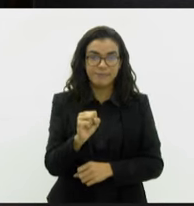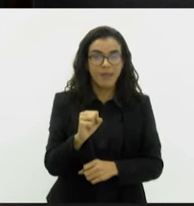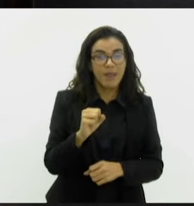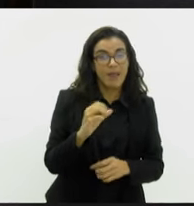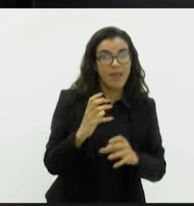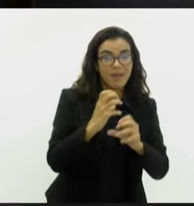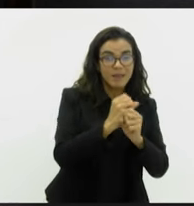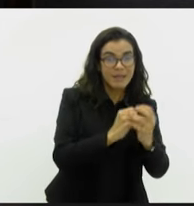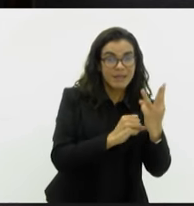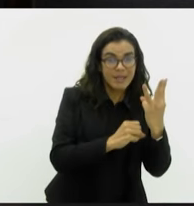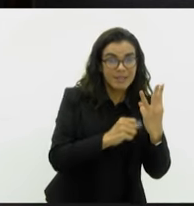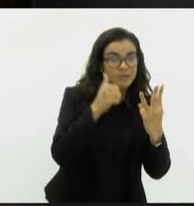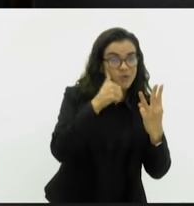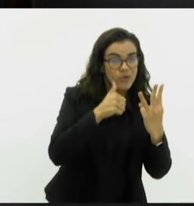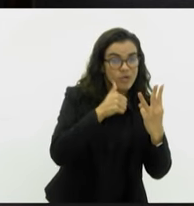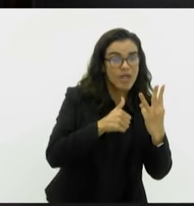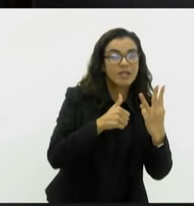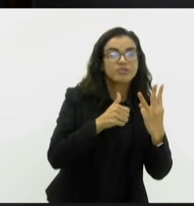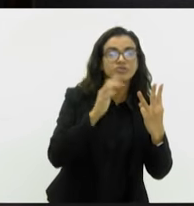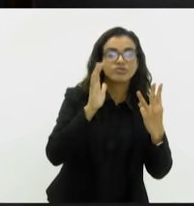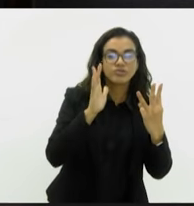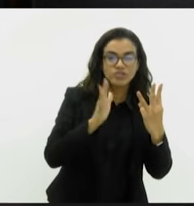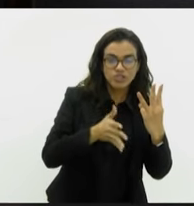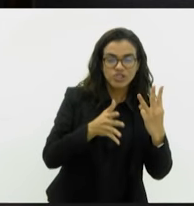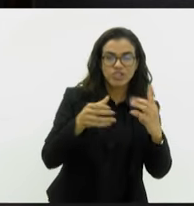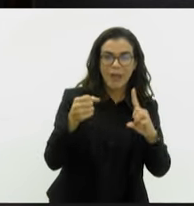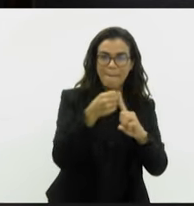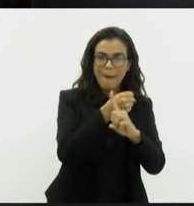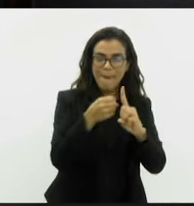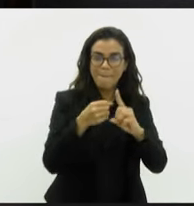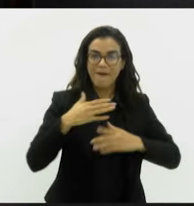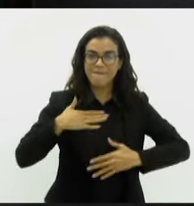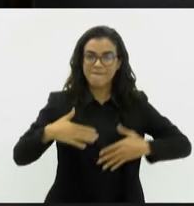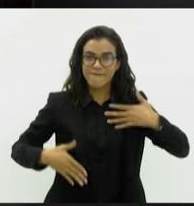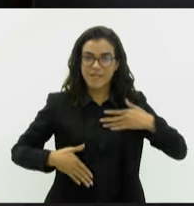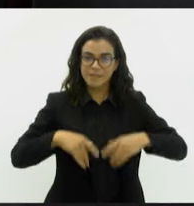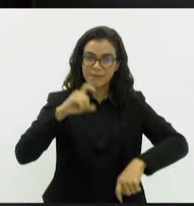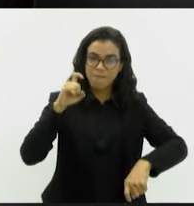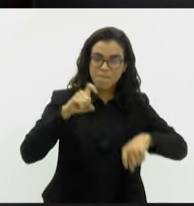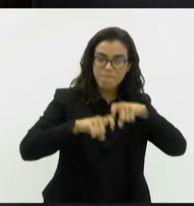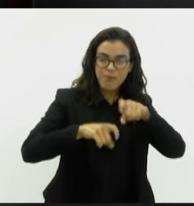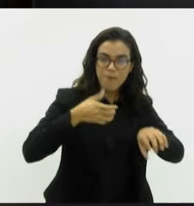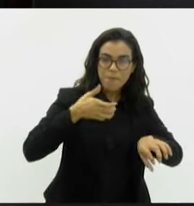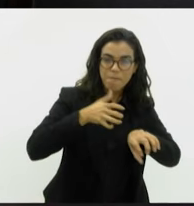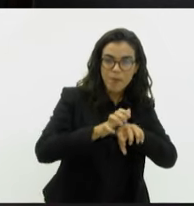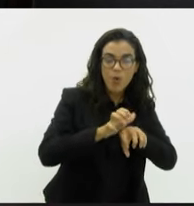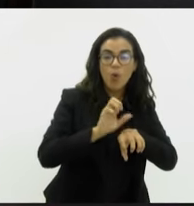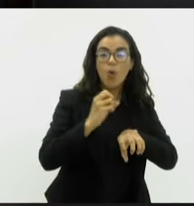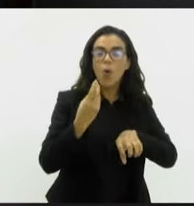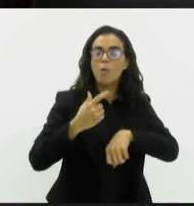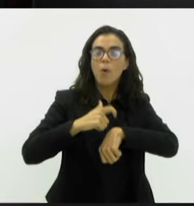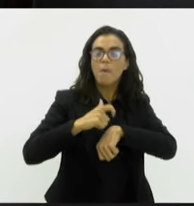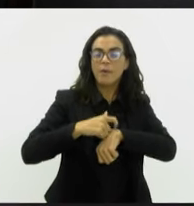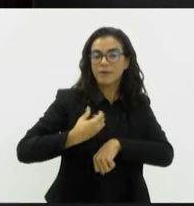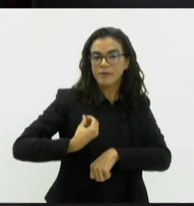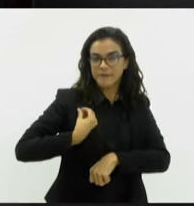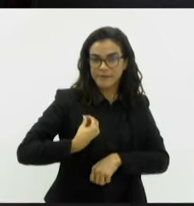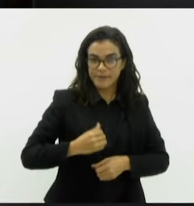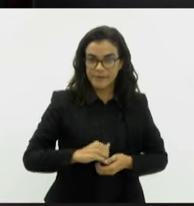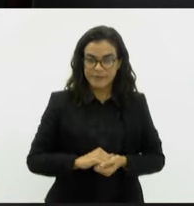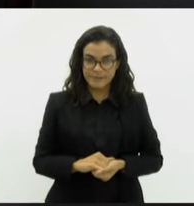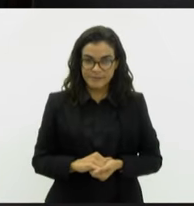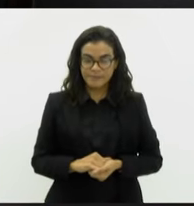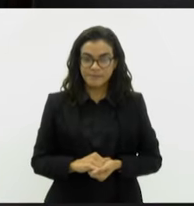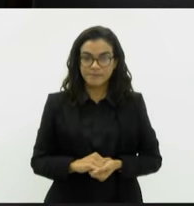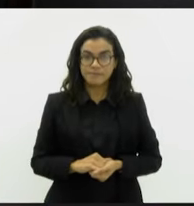mulheres já foi vítima de violência física sexual ou de Em algum momento das suas vidas